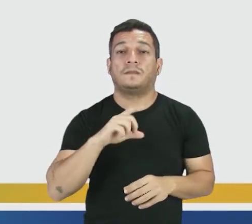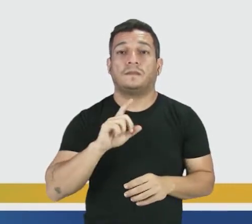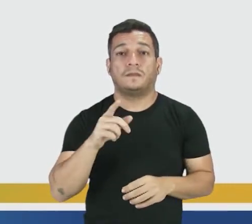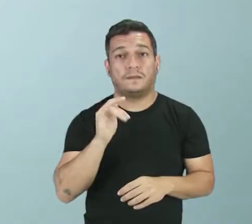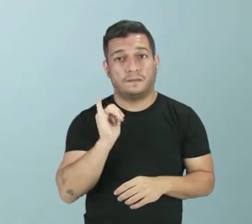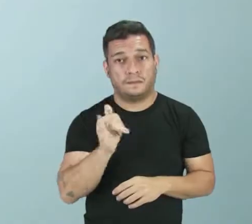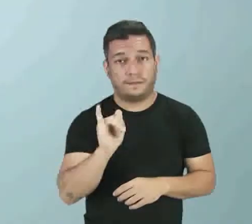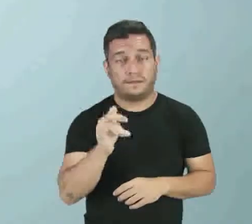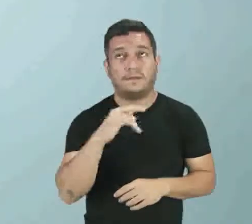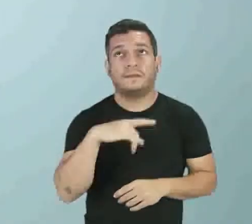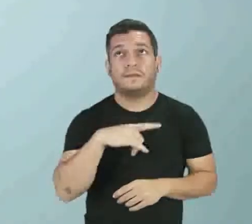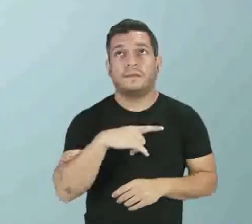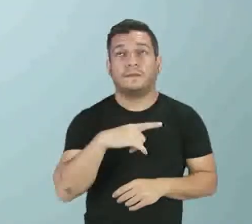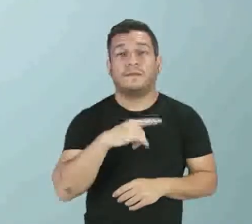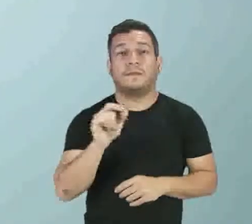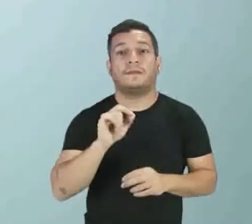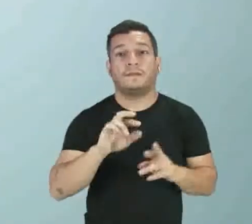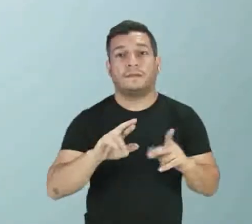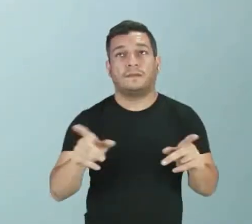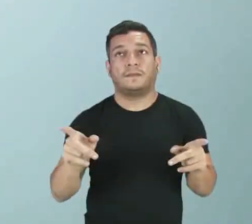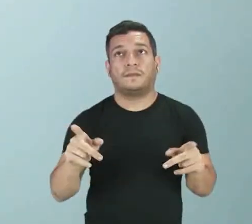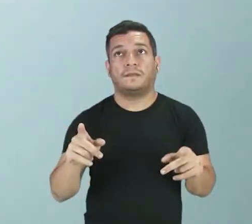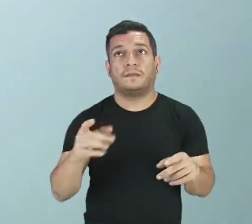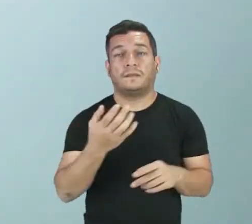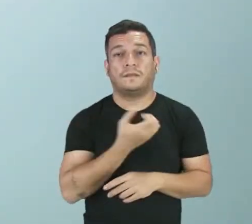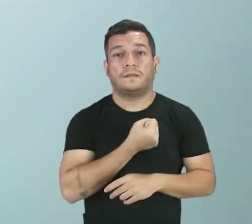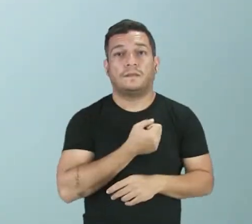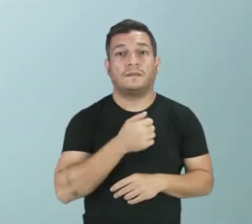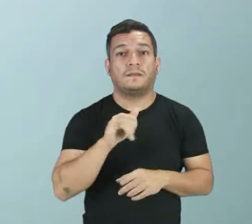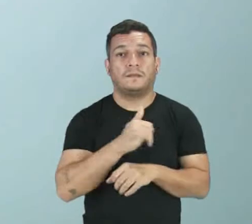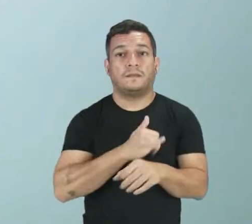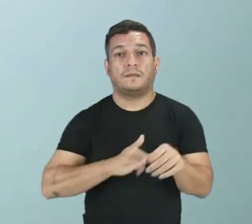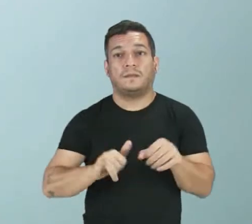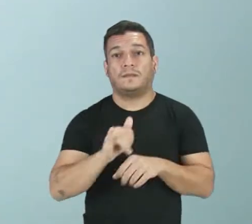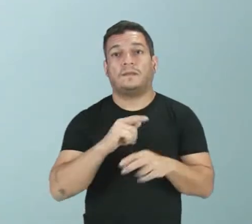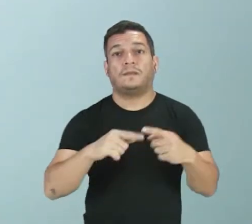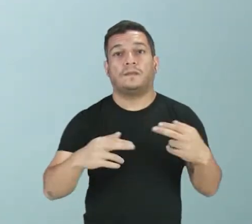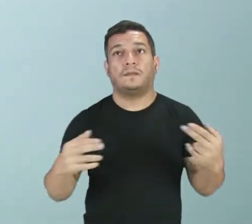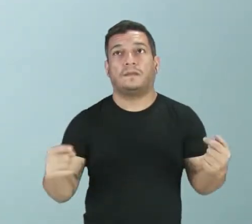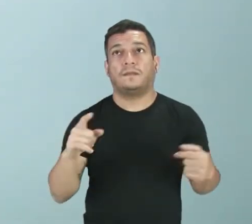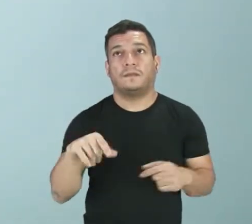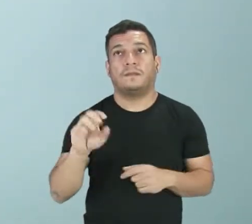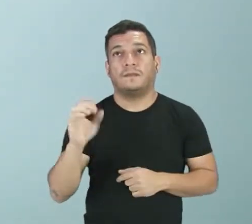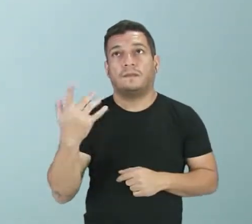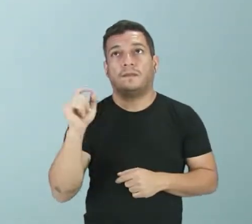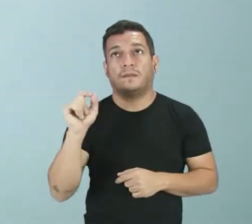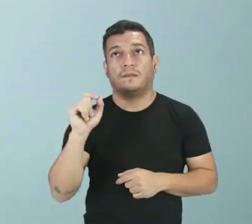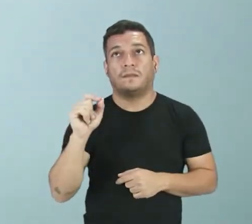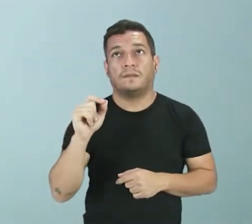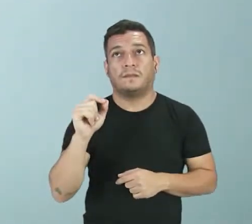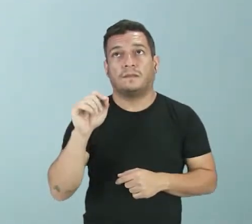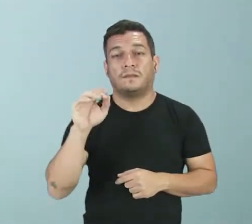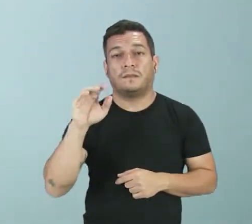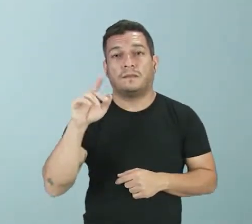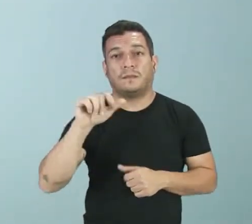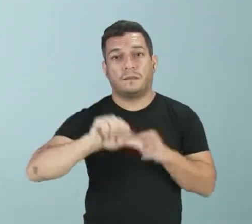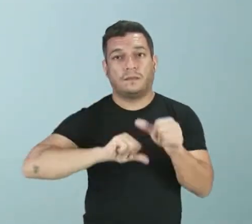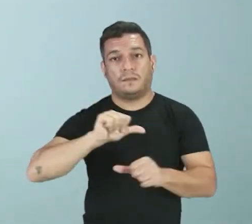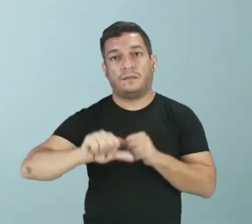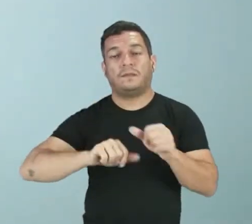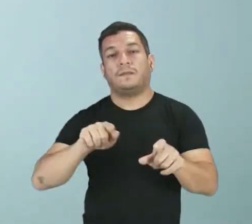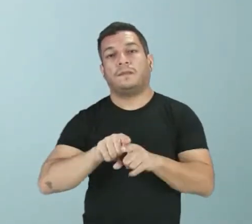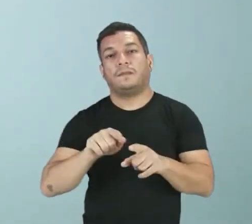quando há essa diferença do número atômico do material, o que vai acontecer é que o elemento ele vai mudando